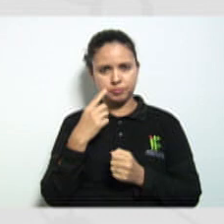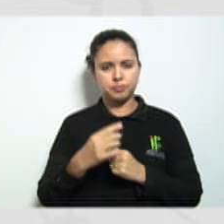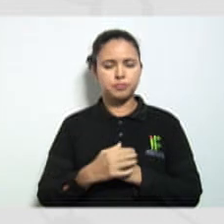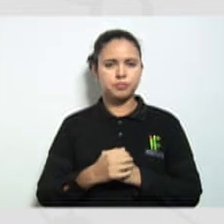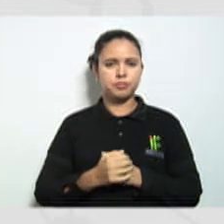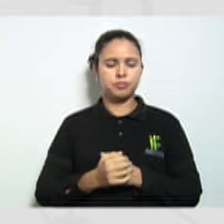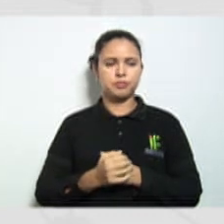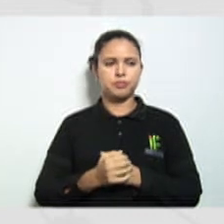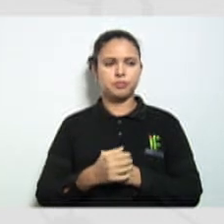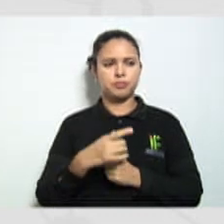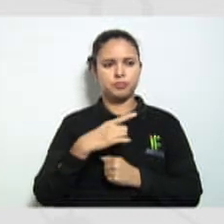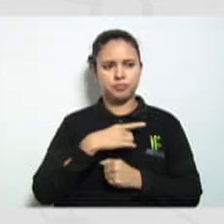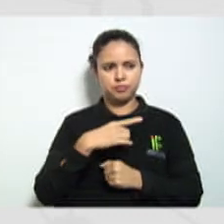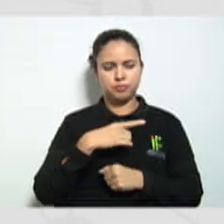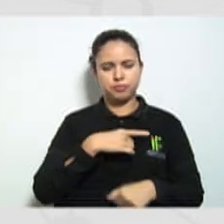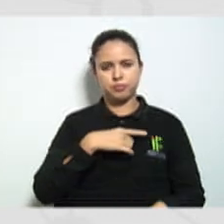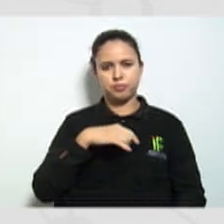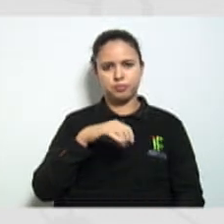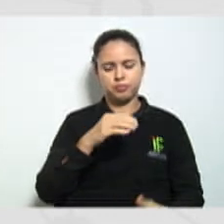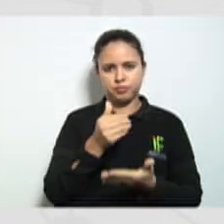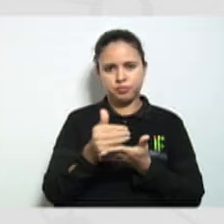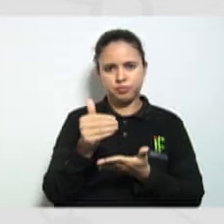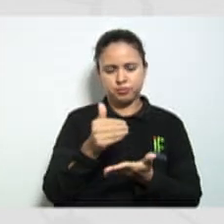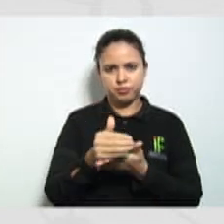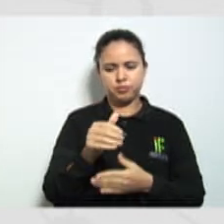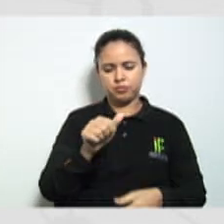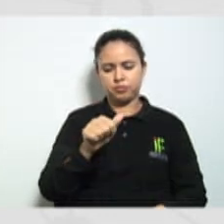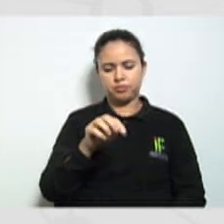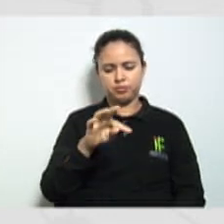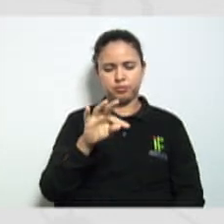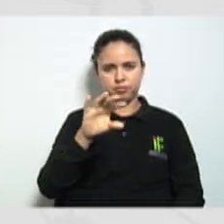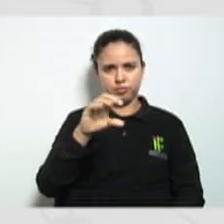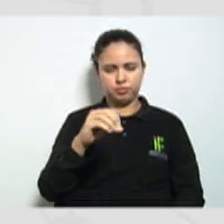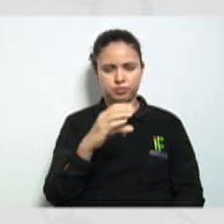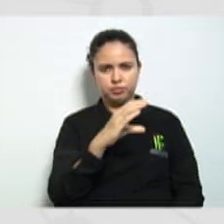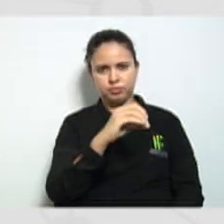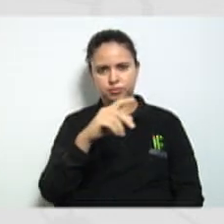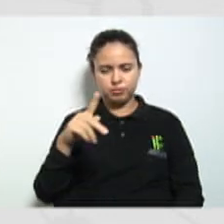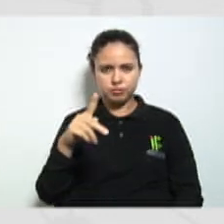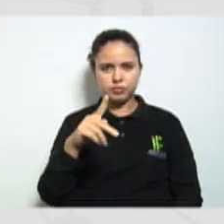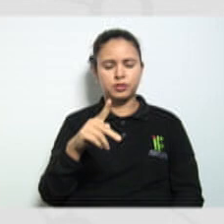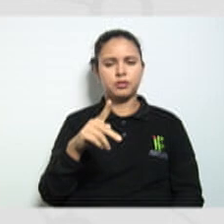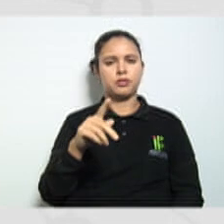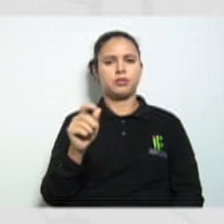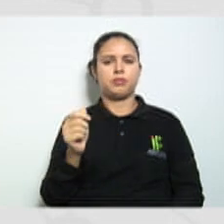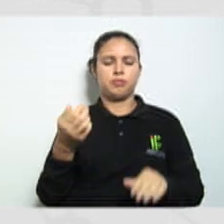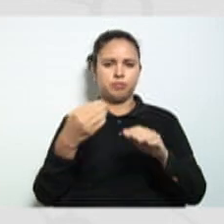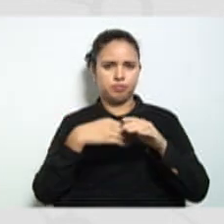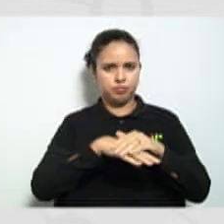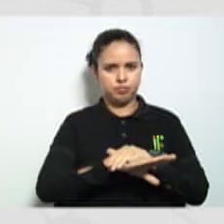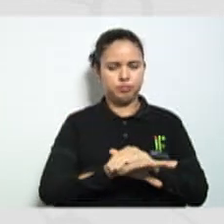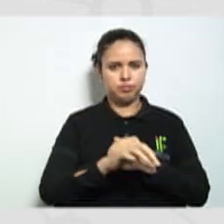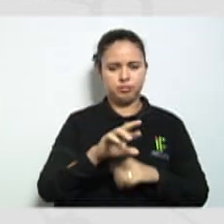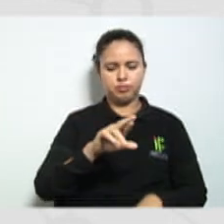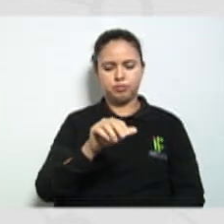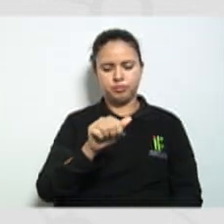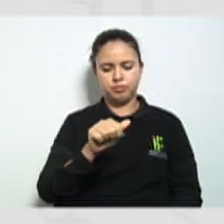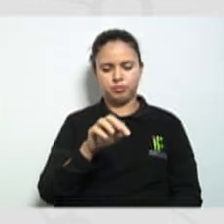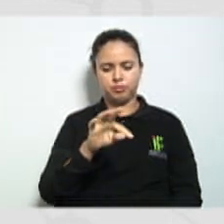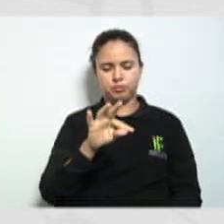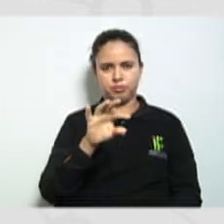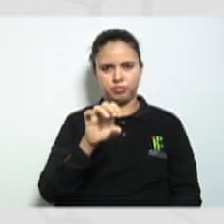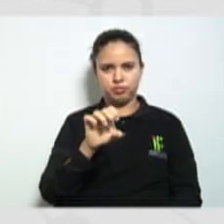quando eu tenho sobras do ato cooperativo, eu vou constituir a RATS, que é a Reserva